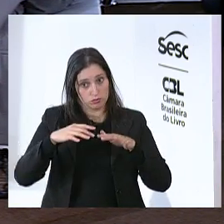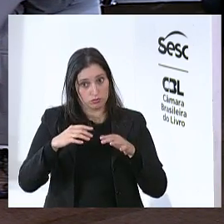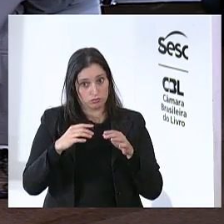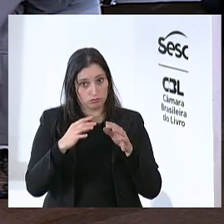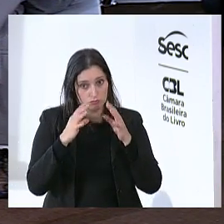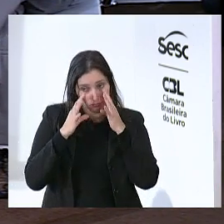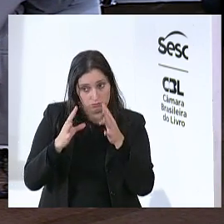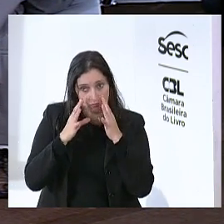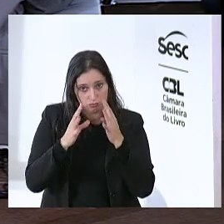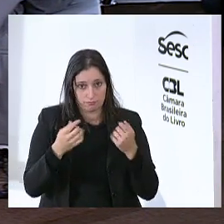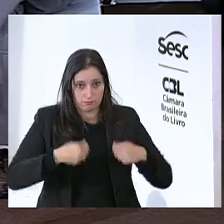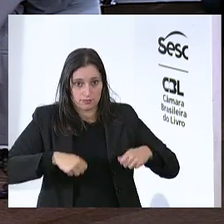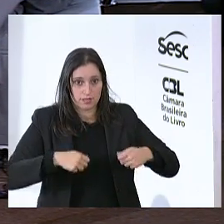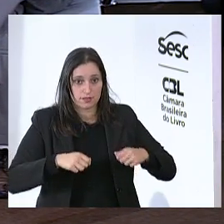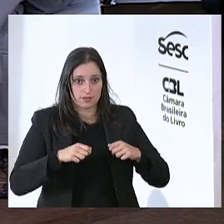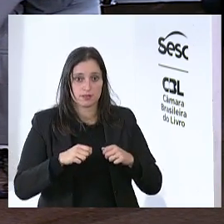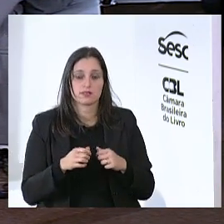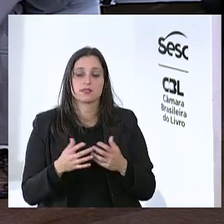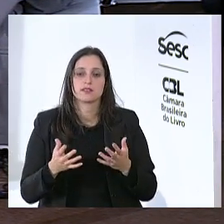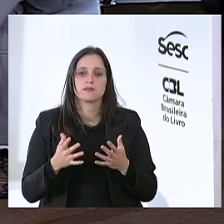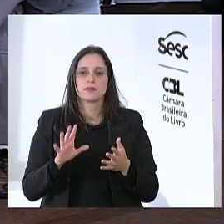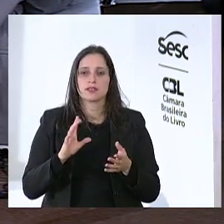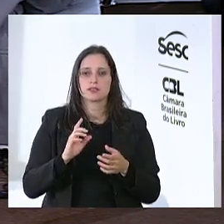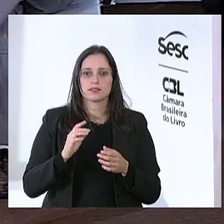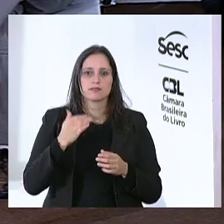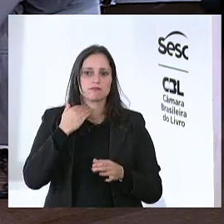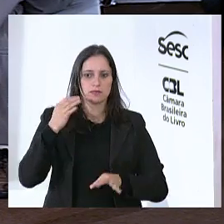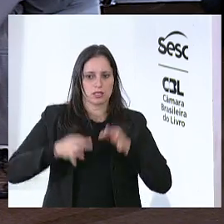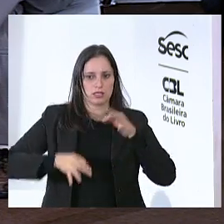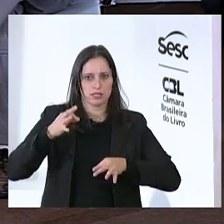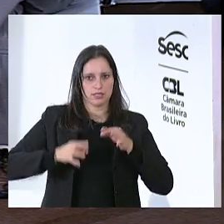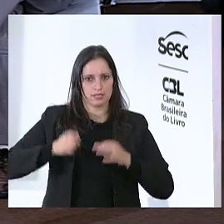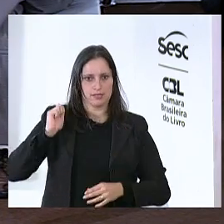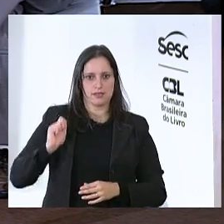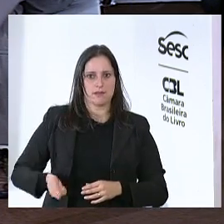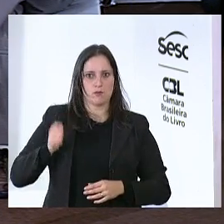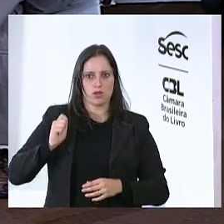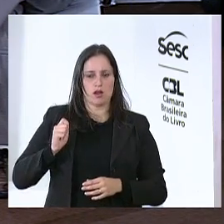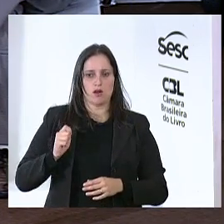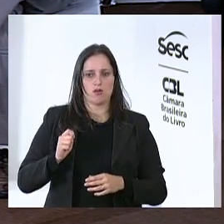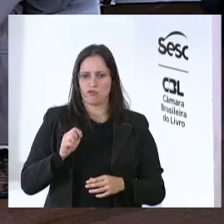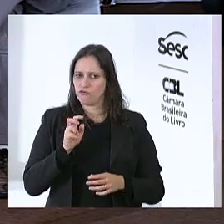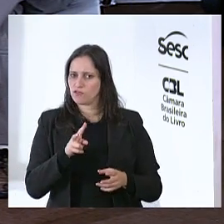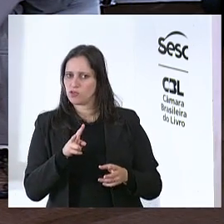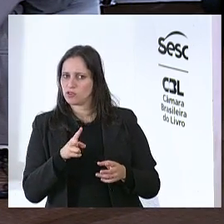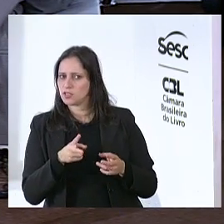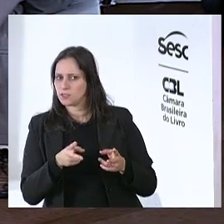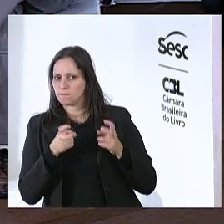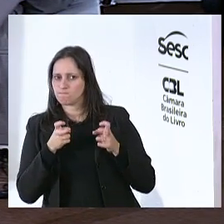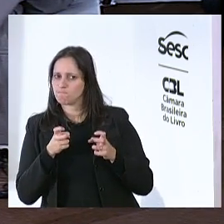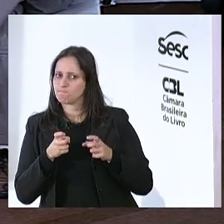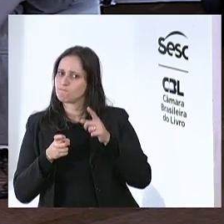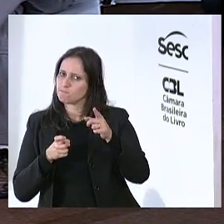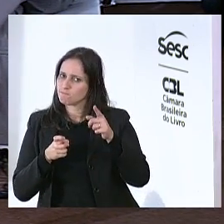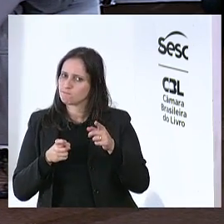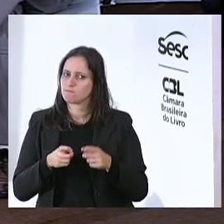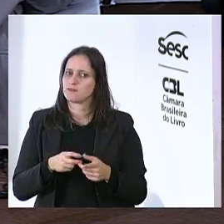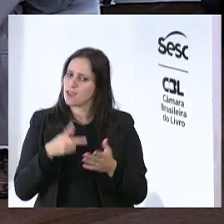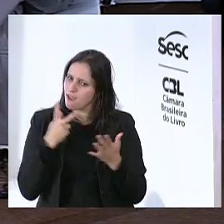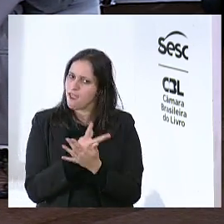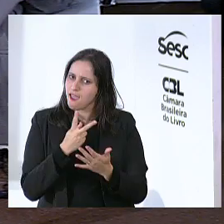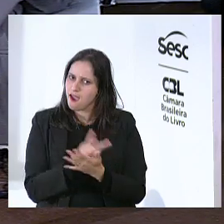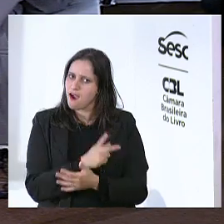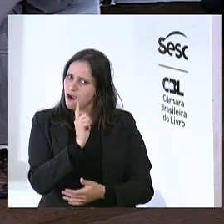Contas, obviamente instado por denúncias, né, de outros partidos, achou que isso era o uso indevido de dinheiro público. 20